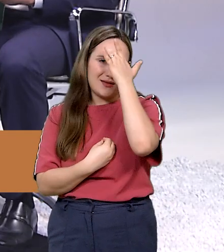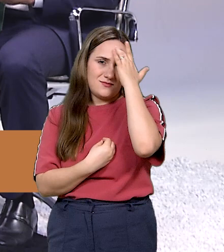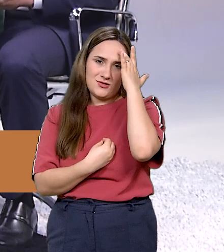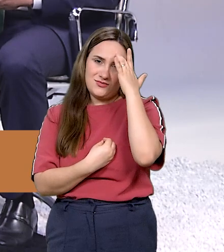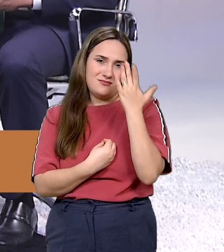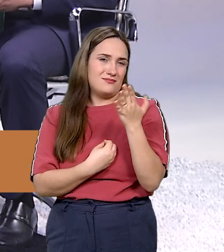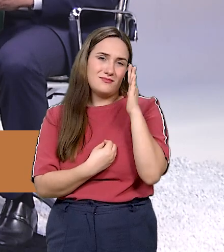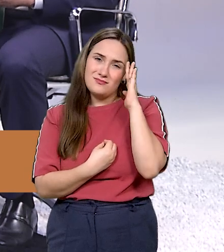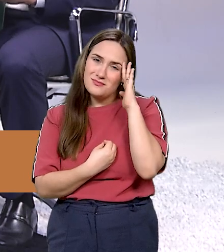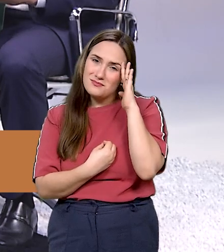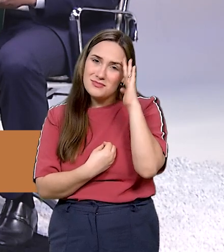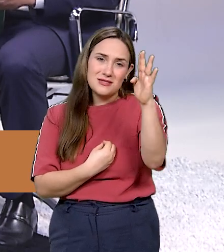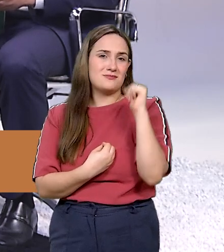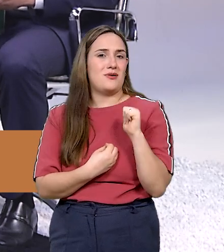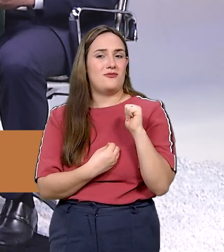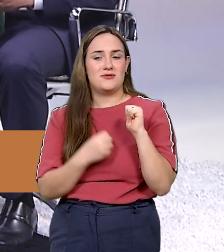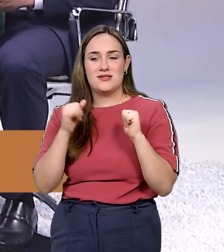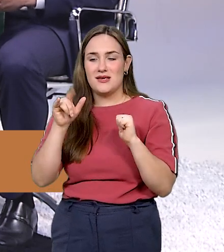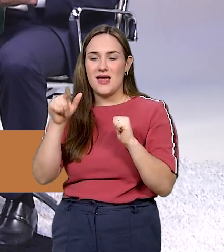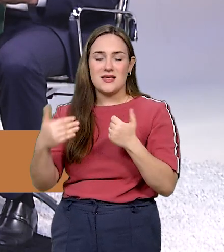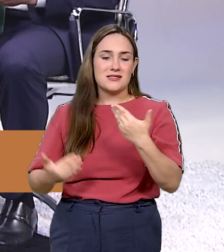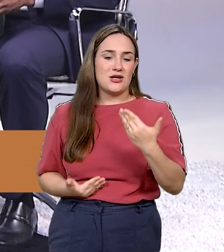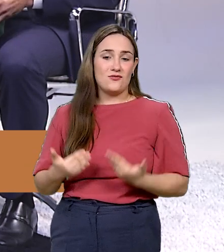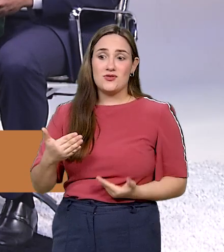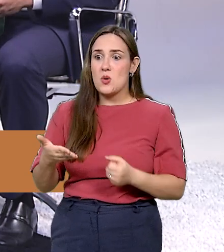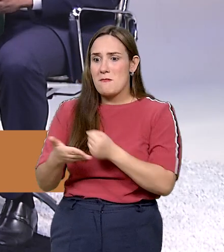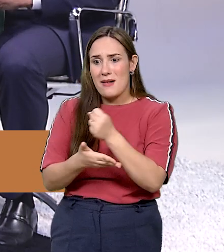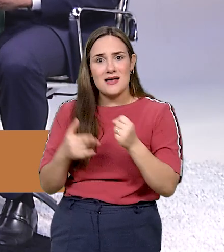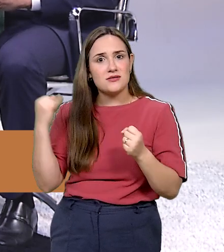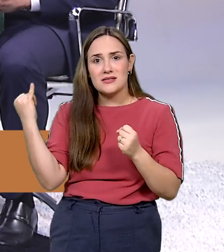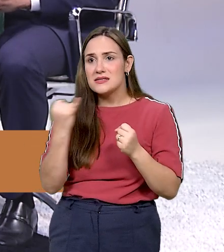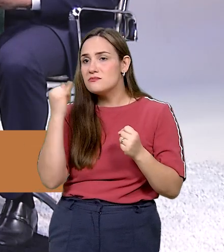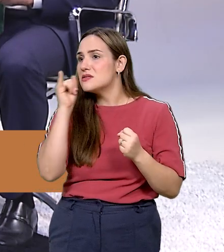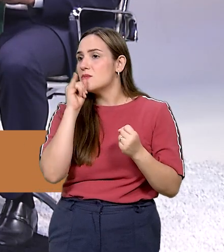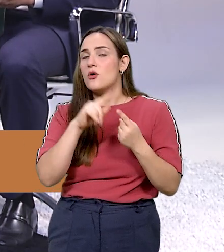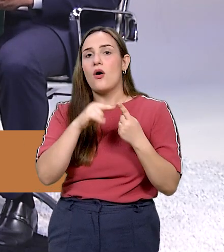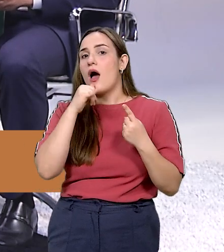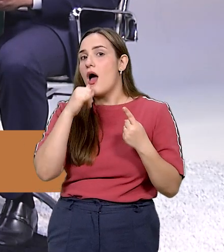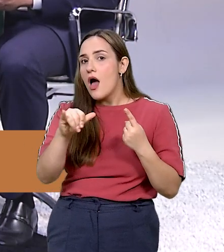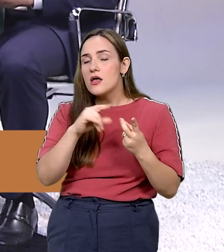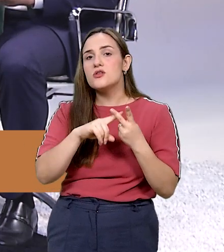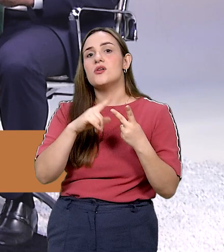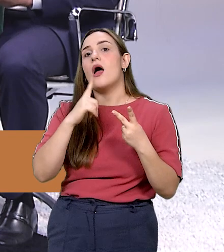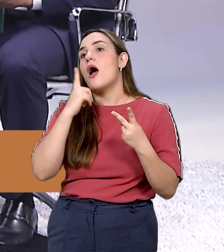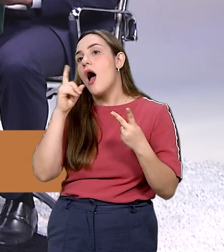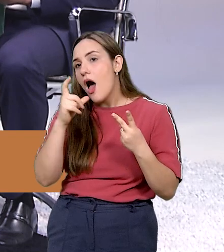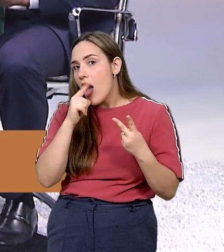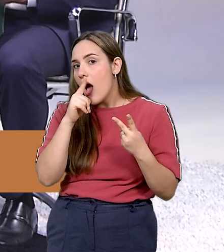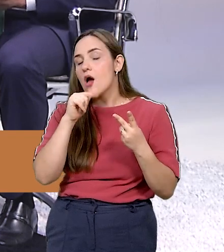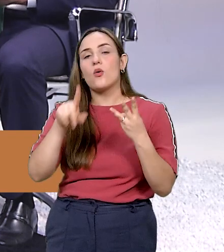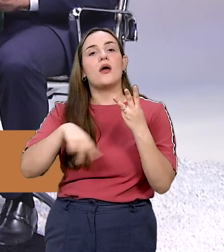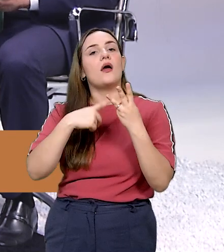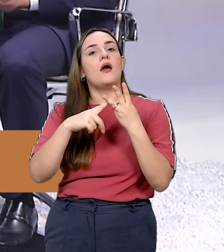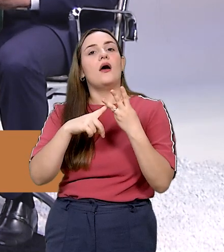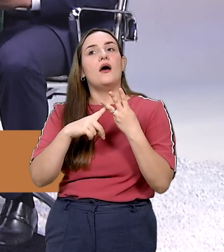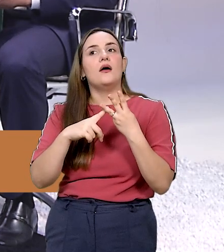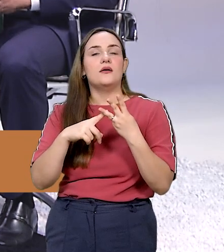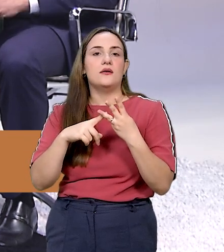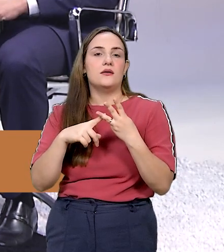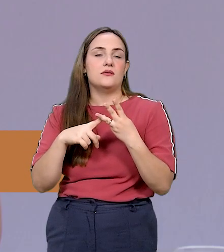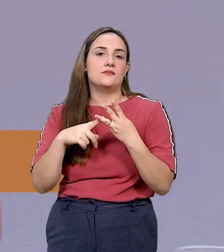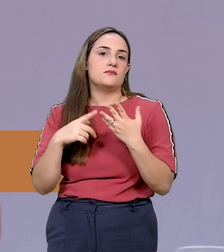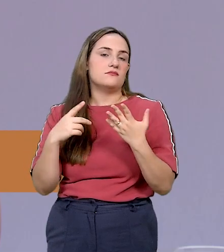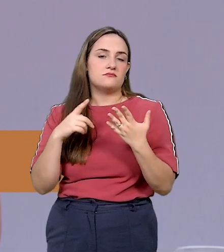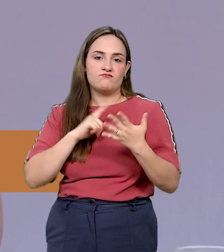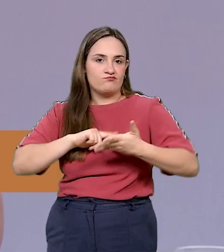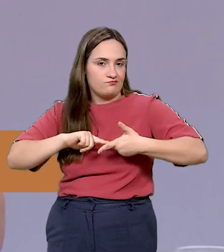consumidores, especialmente quando nós estamos lidando com serviços essenciais, água, energia elétrica, porque isso toca diretamente a vida